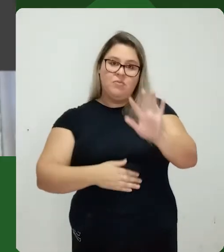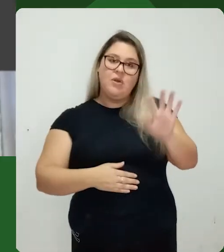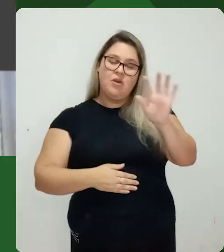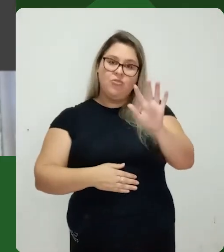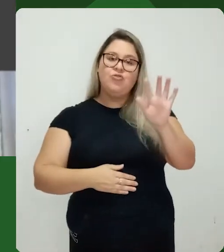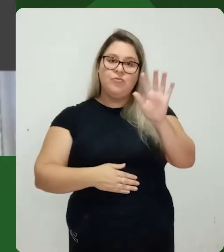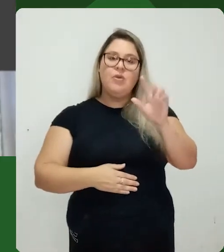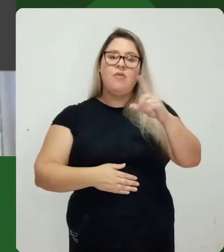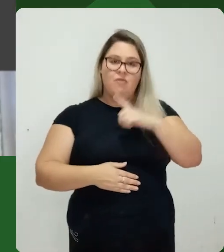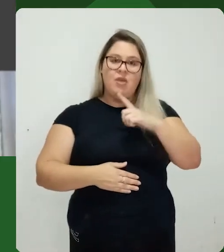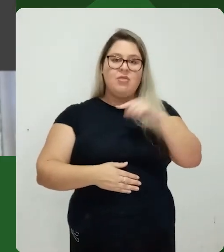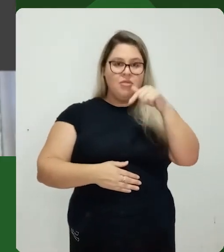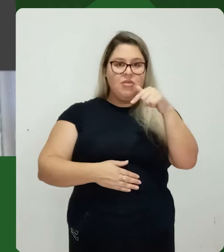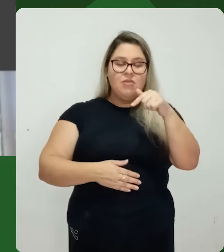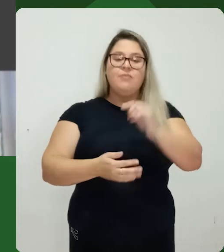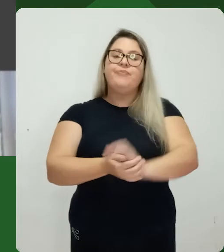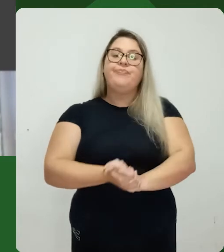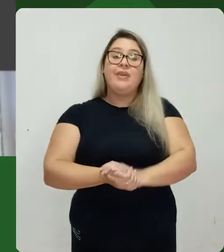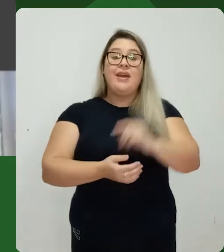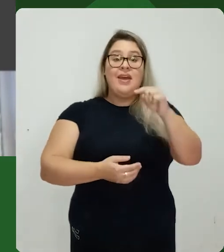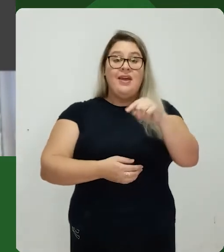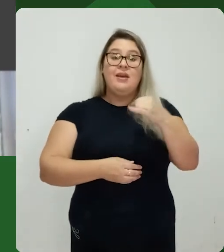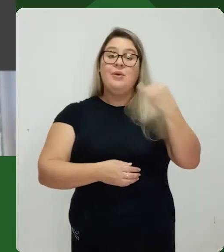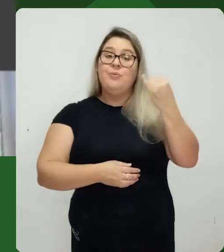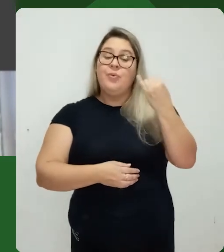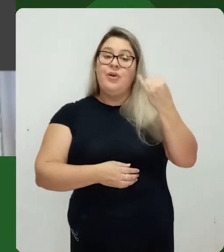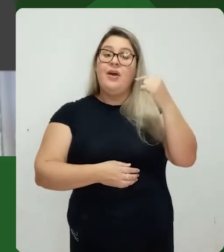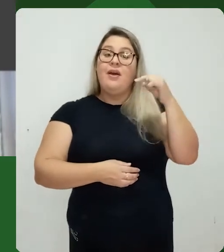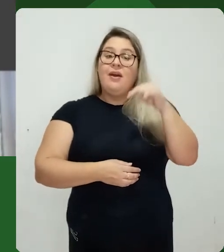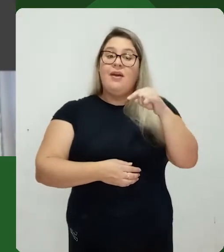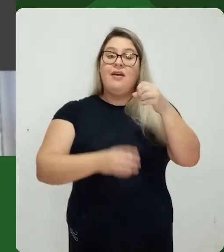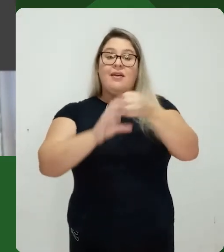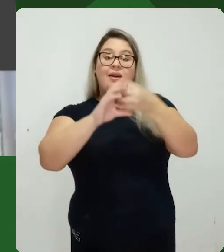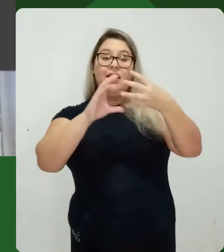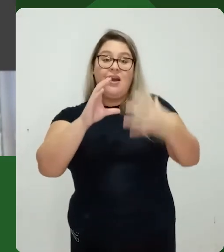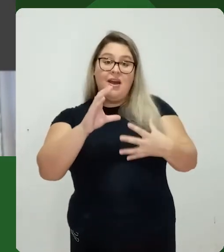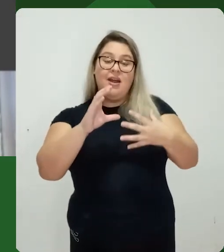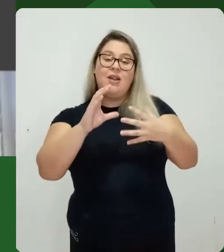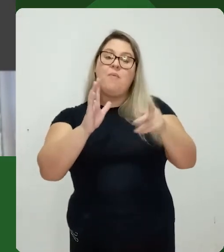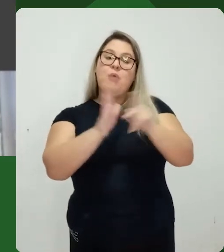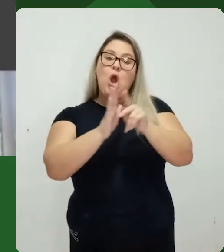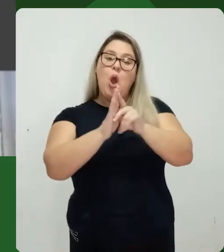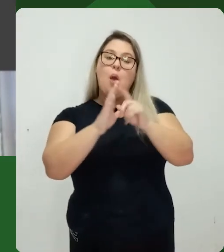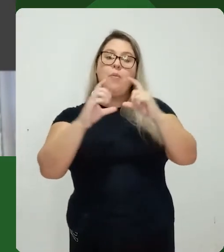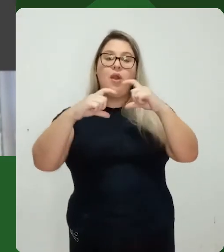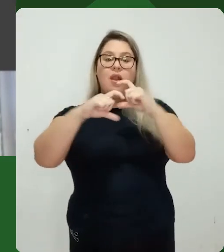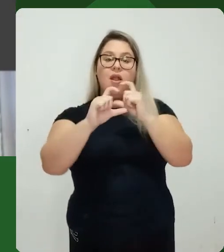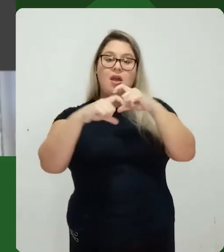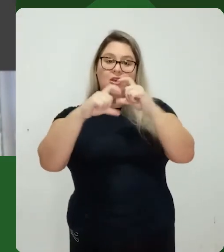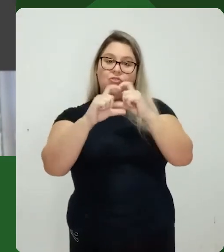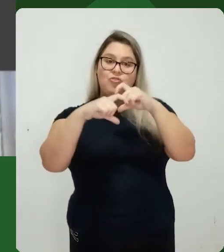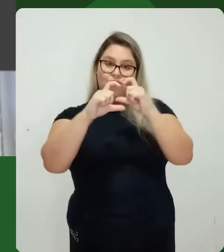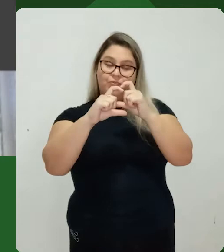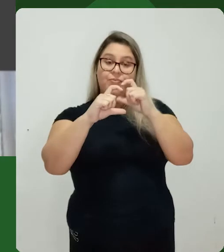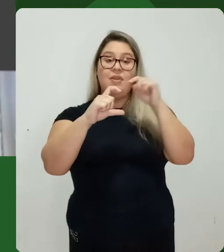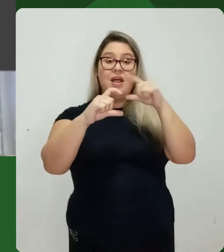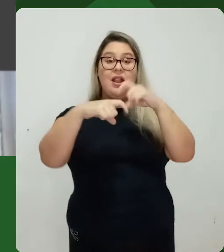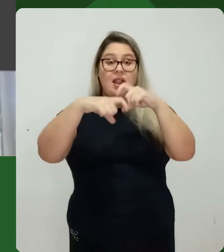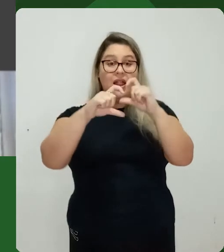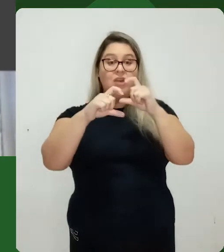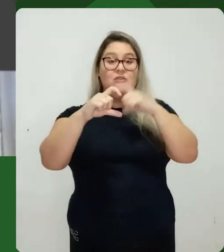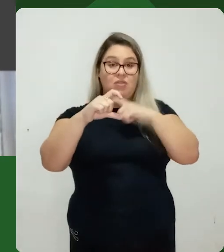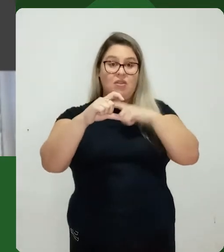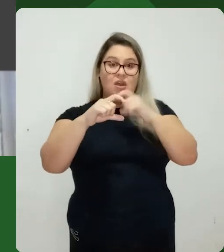de abertura do diafragma, e varia bastante mesmo, tá? Isso aqui é algo que varia de acordo com as características da lente.